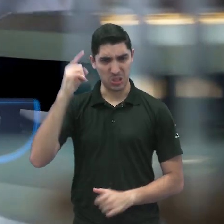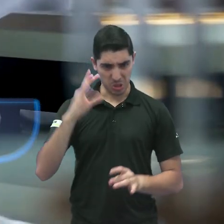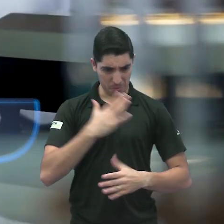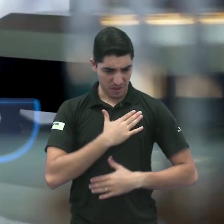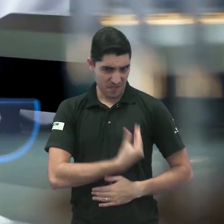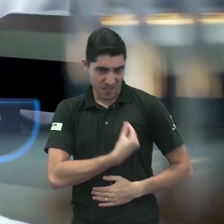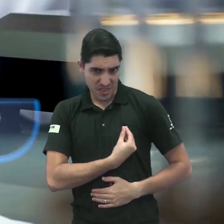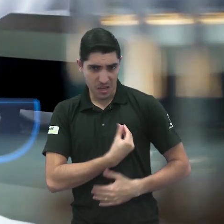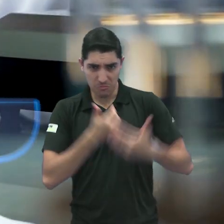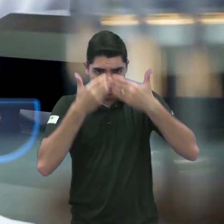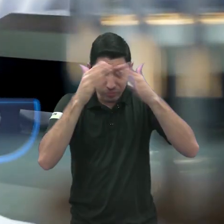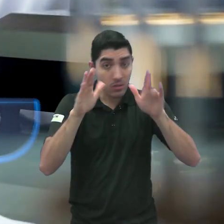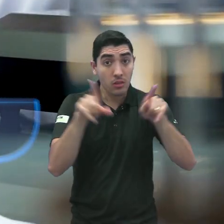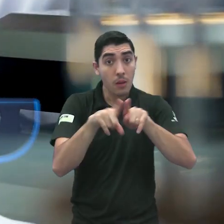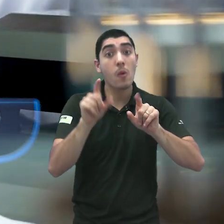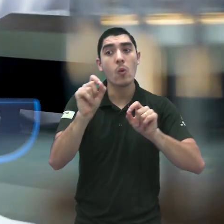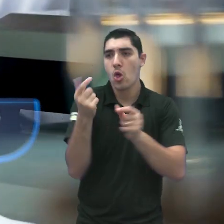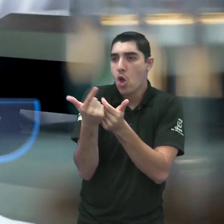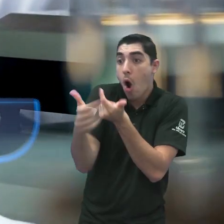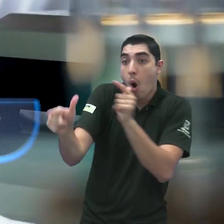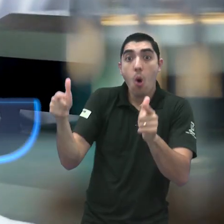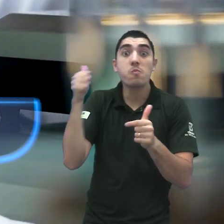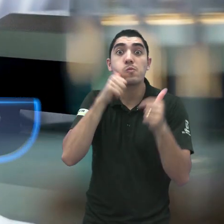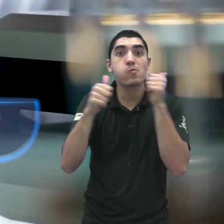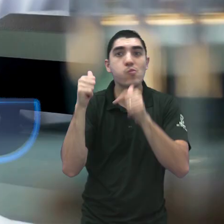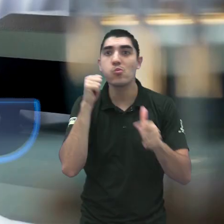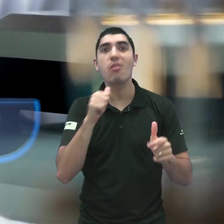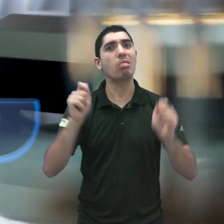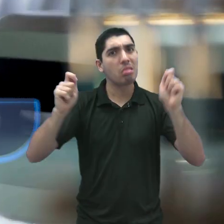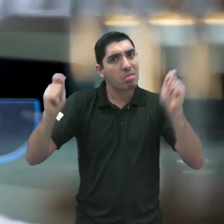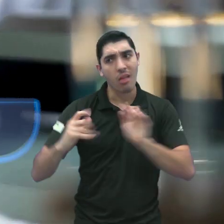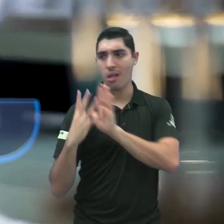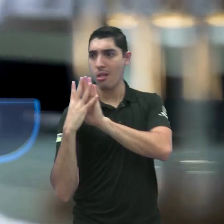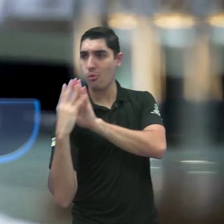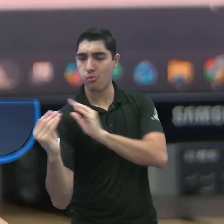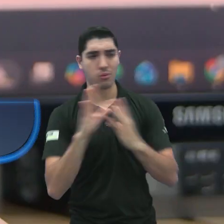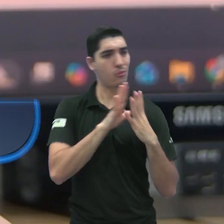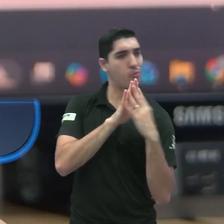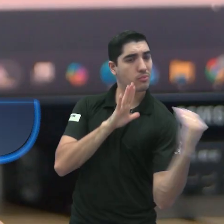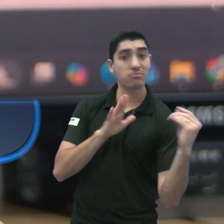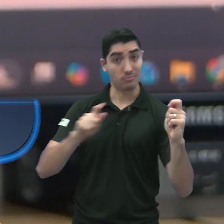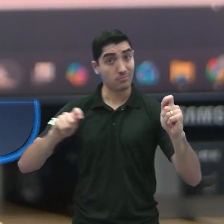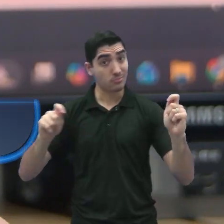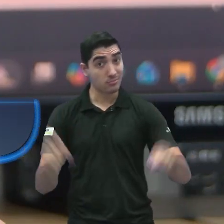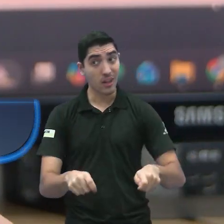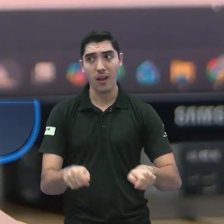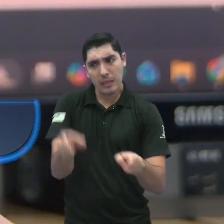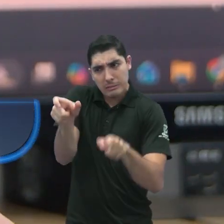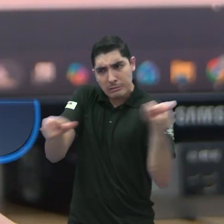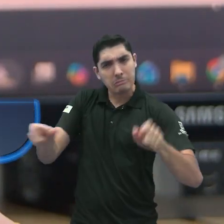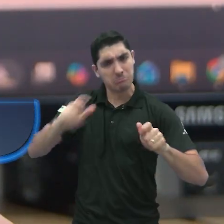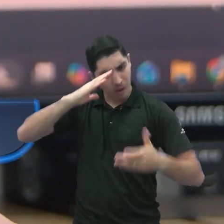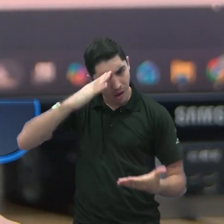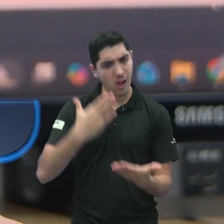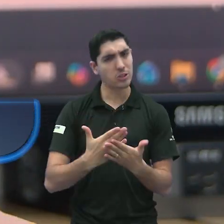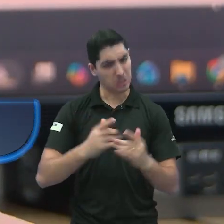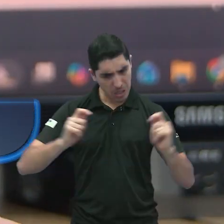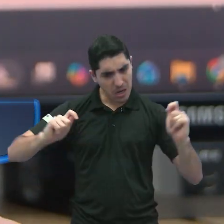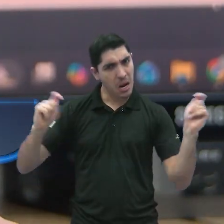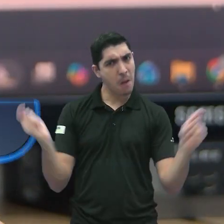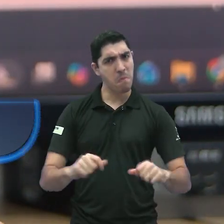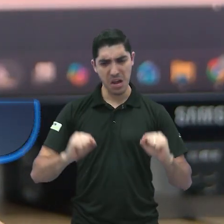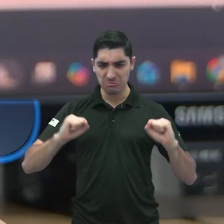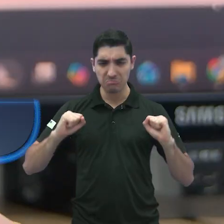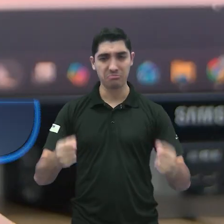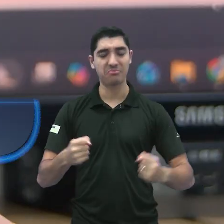si. Ela ilumina a trajetória de muitas outras que ainda estão começando e faz elas acreditarem que